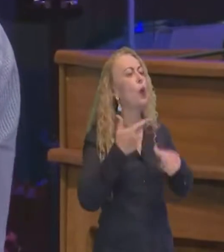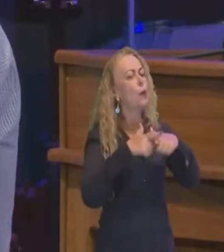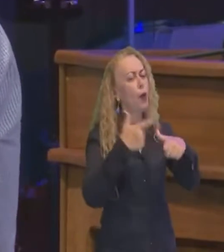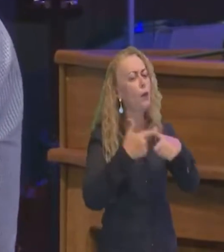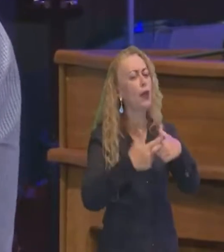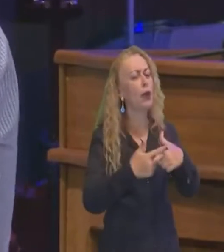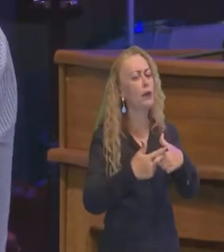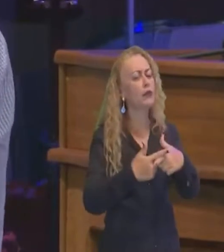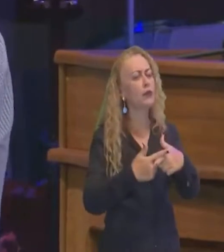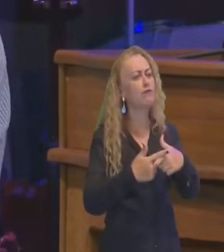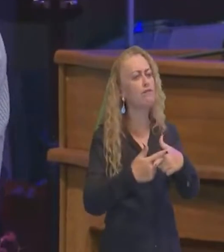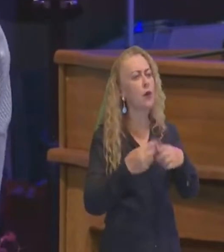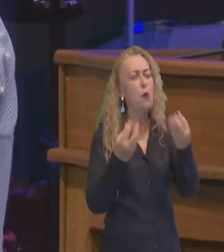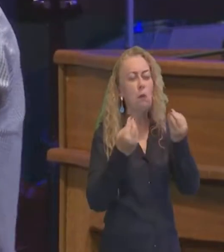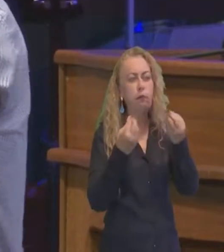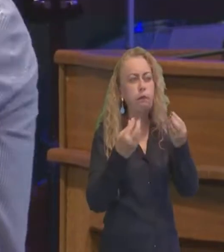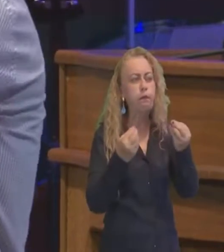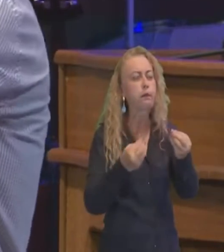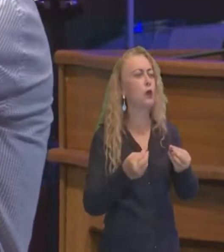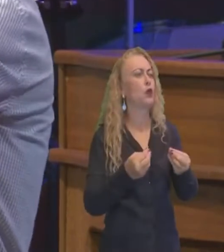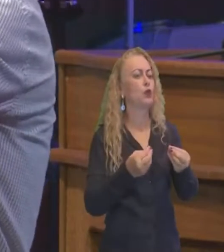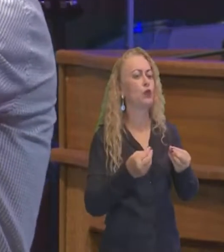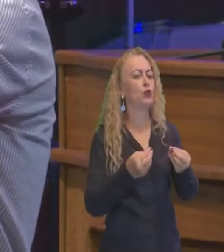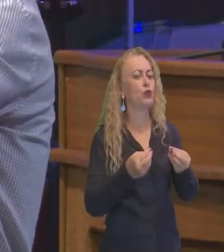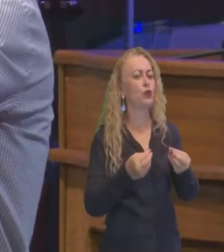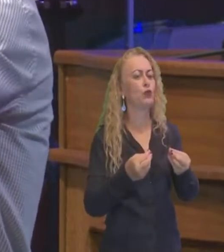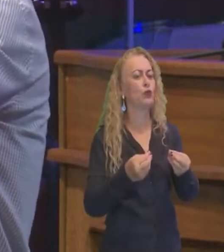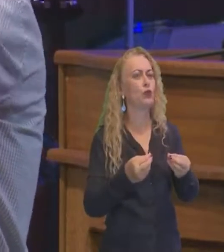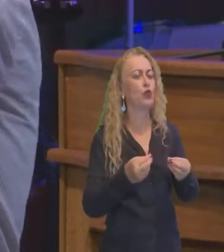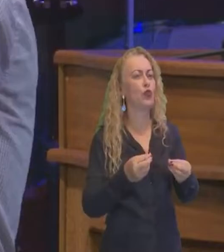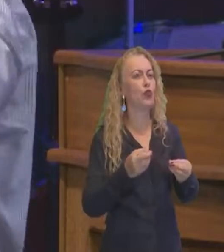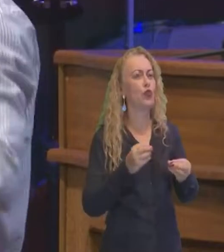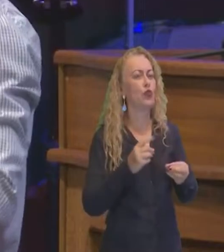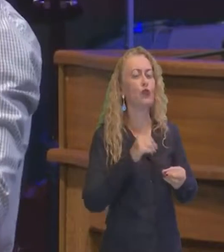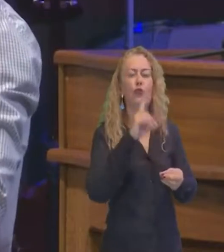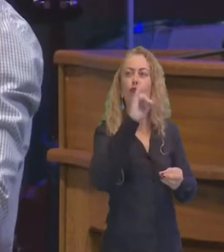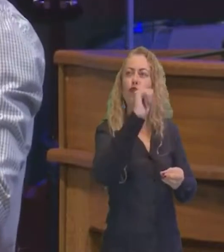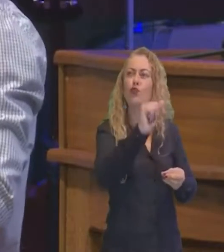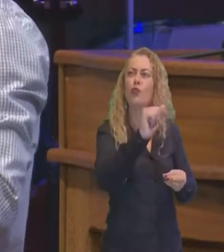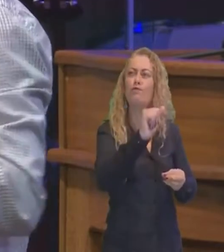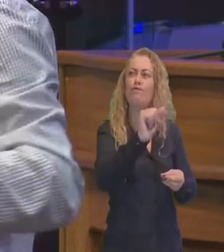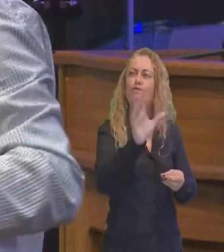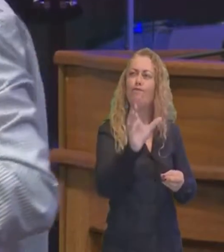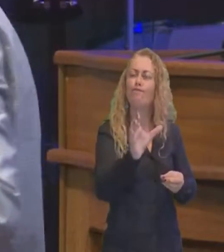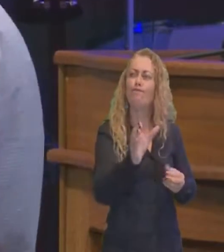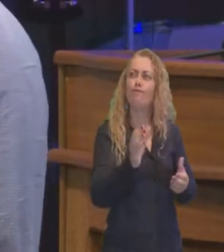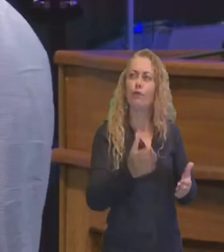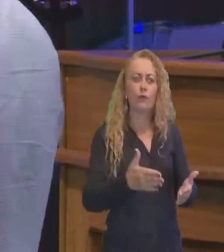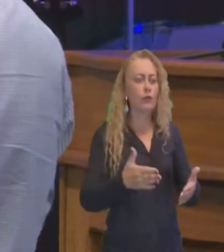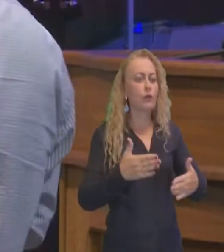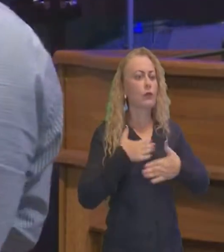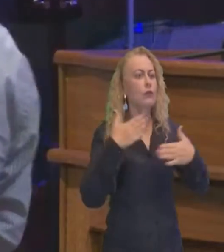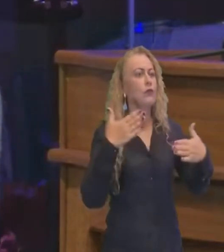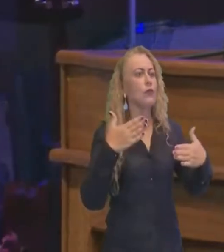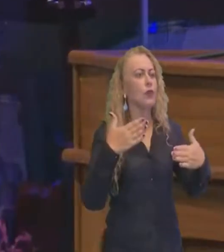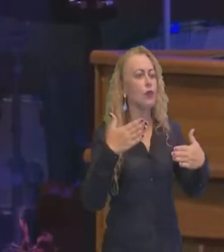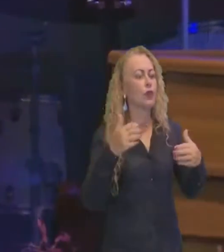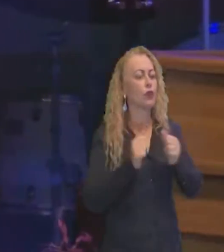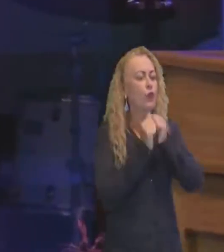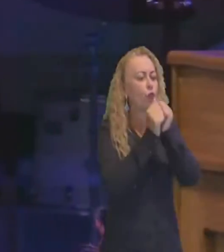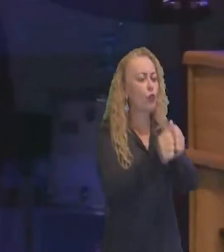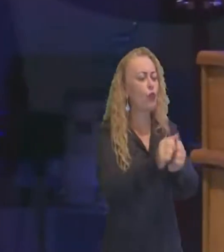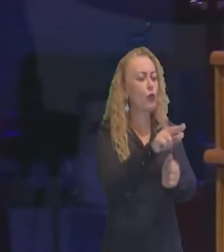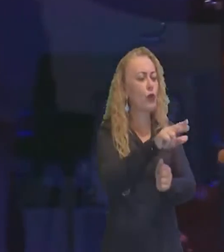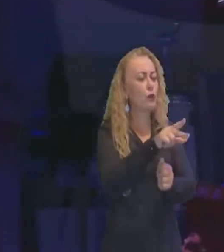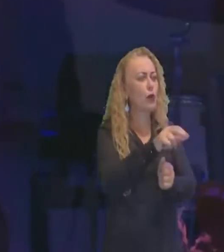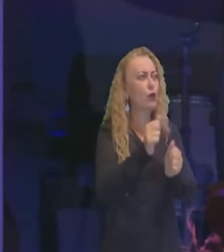problemas tão sérios ali, que houve um dia, e eu nunca esqueci desse dia. Eu levei um irmão para comer em casa.